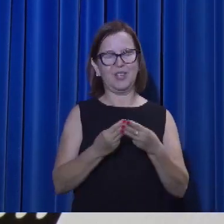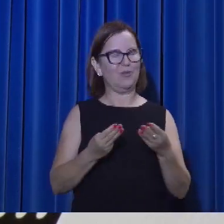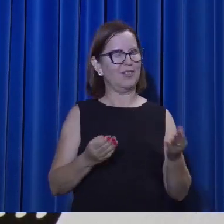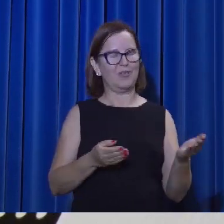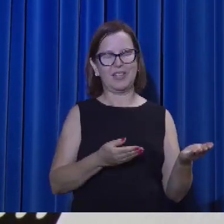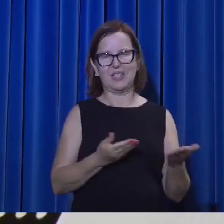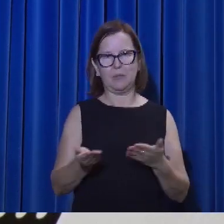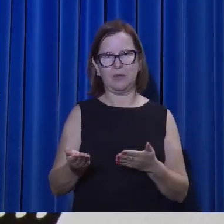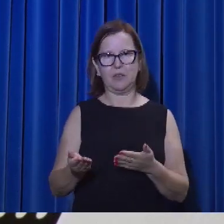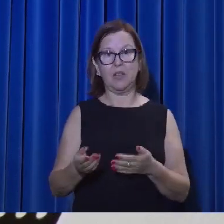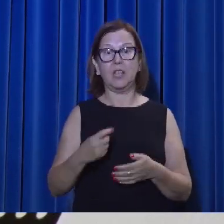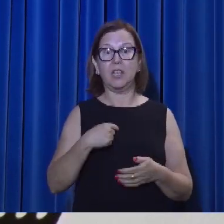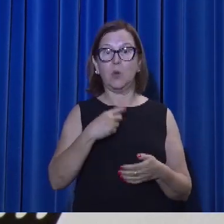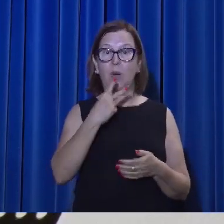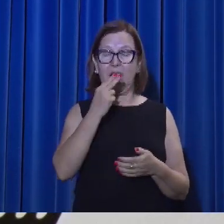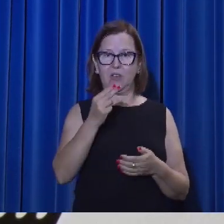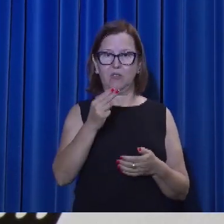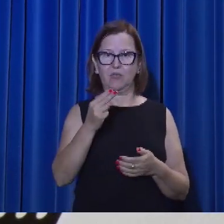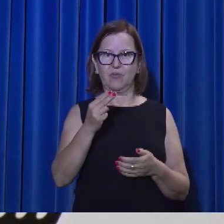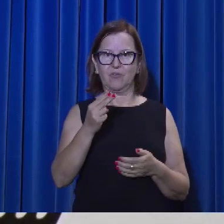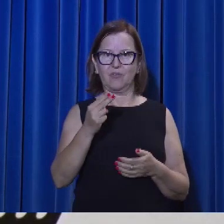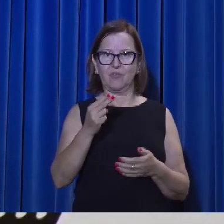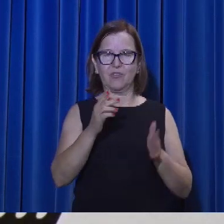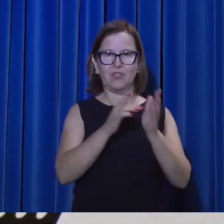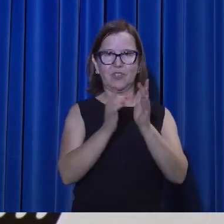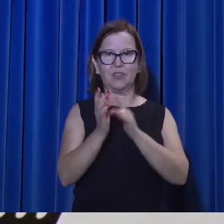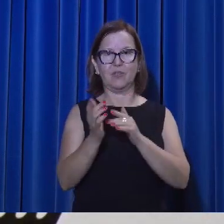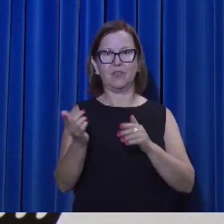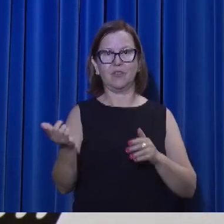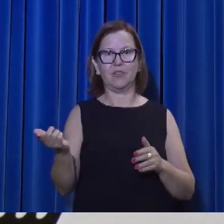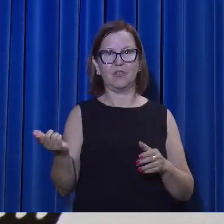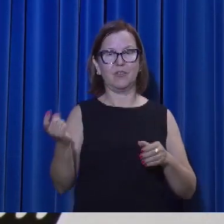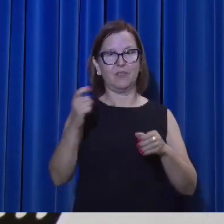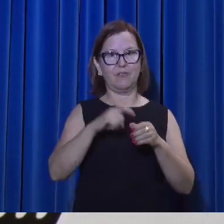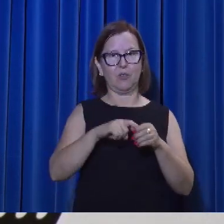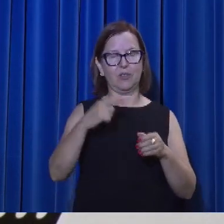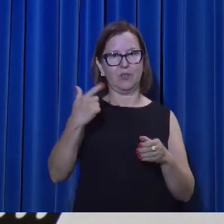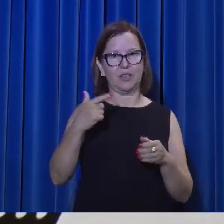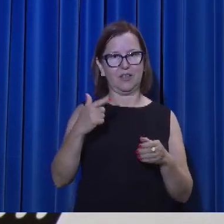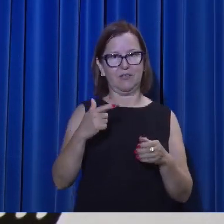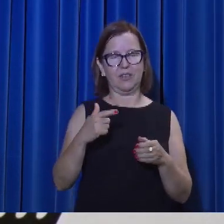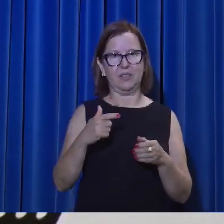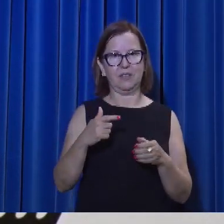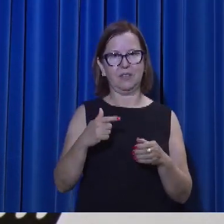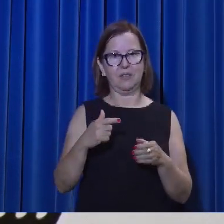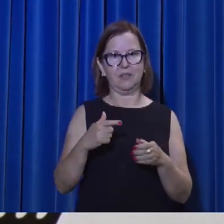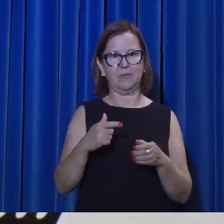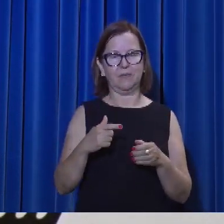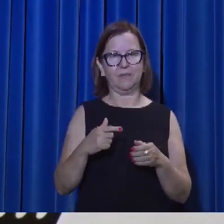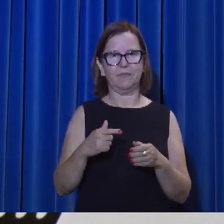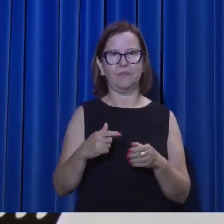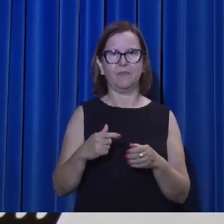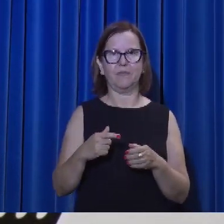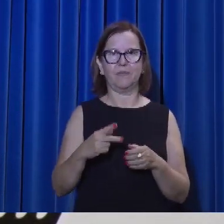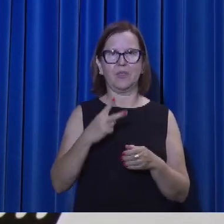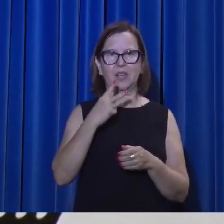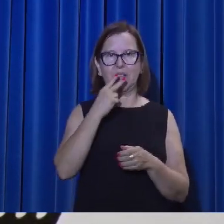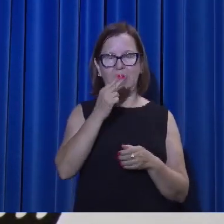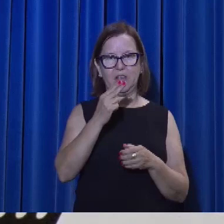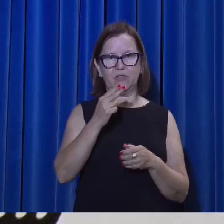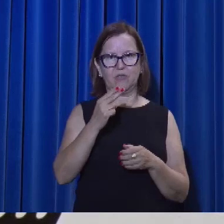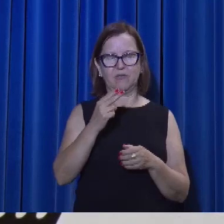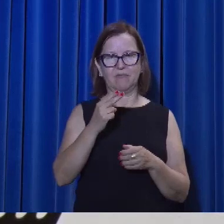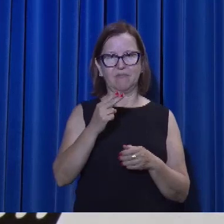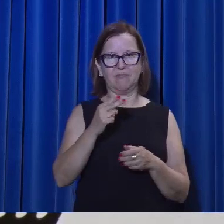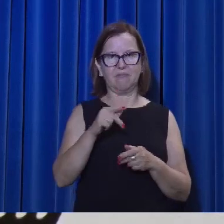ele voltar na sua segunda vez, e essa segunda volta é para a igreja, eu acho que muitos não irão recebê-lo.